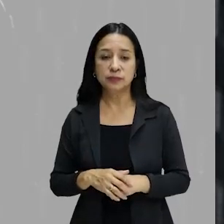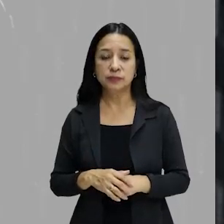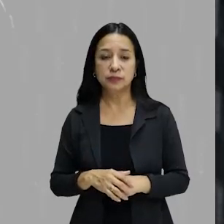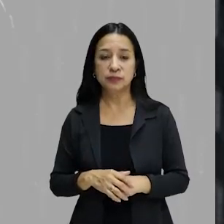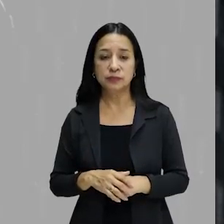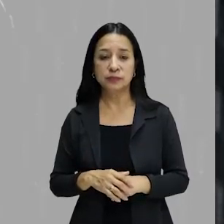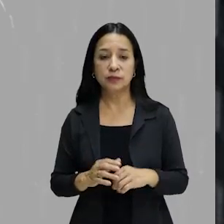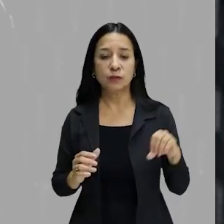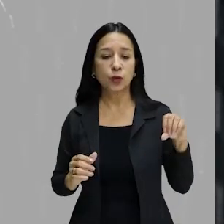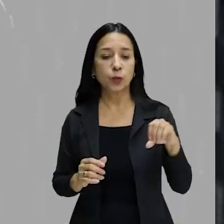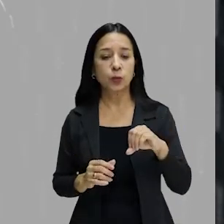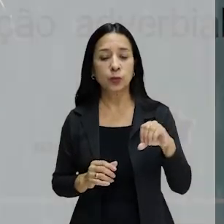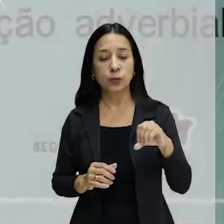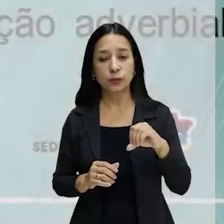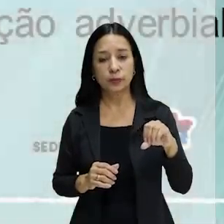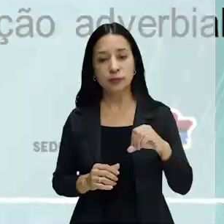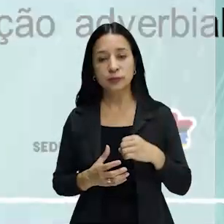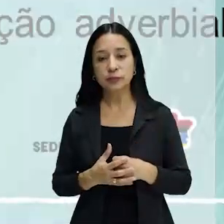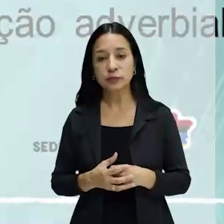sim.